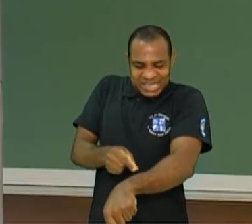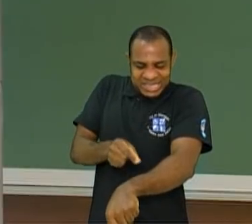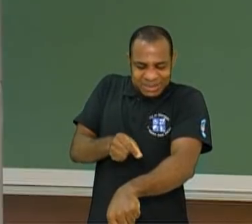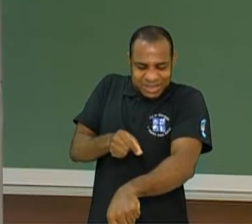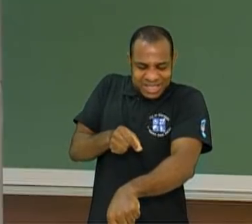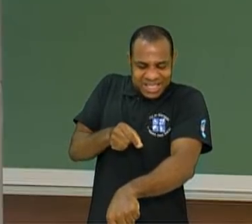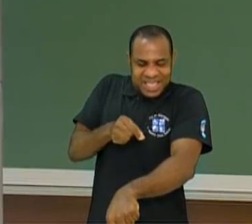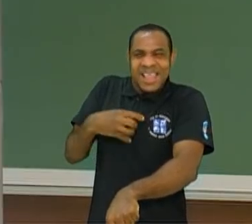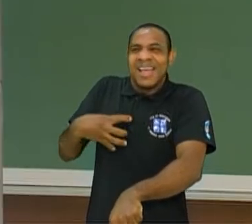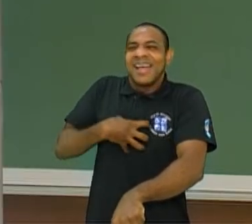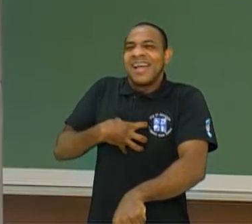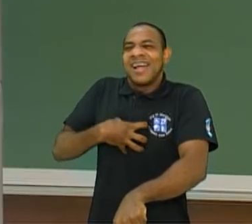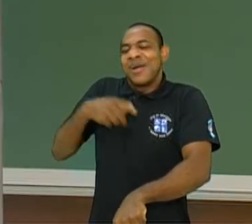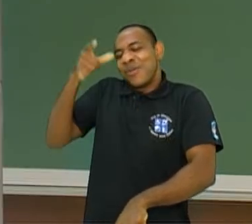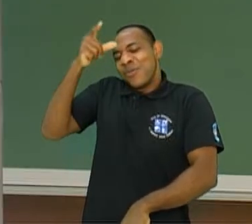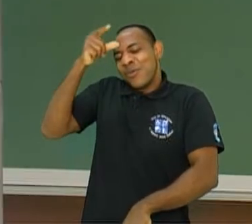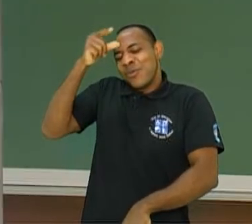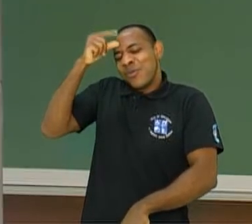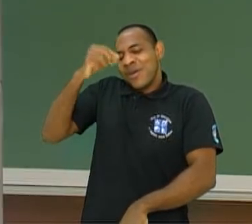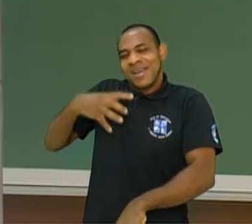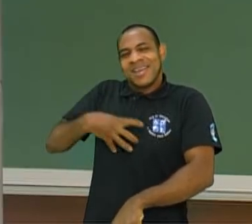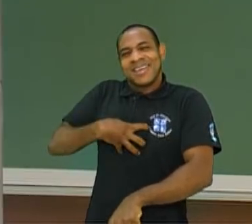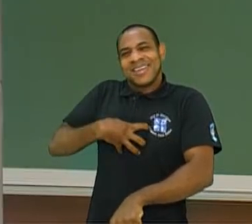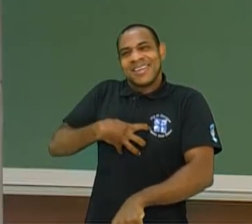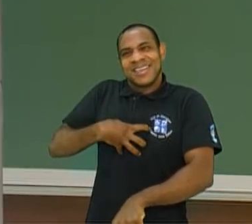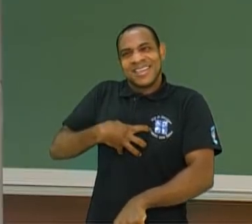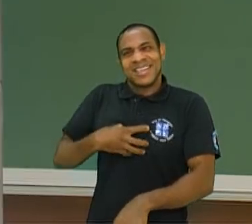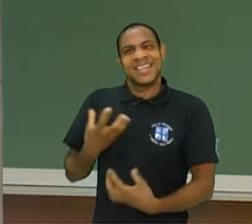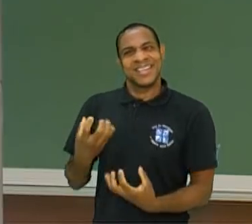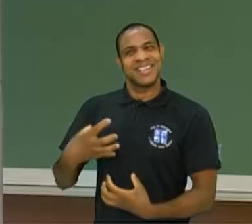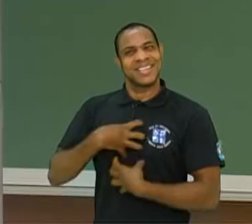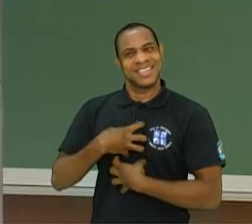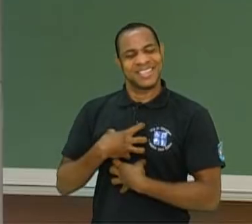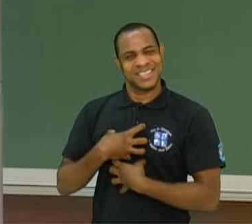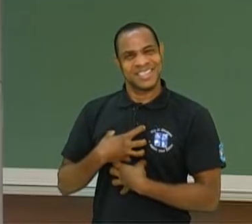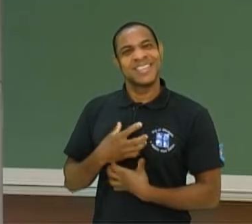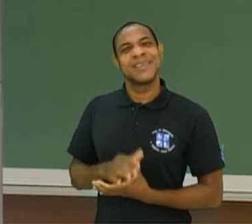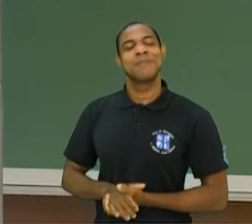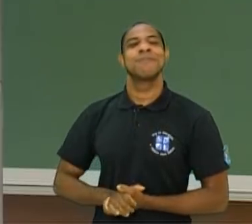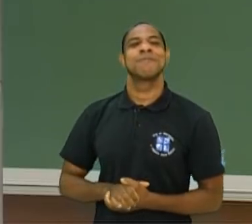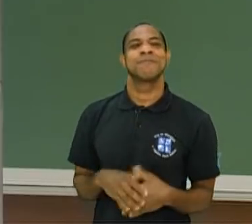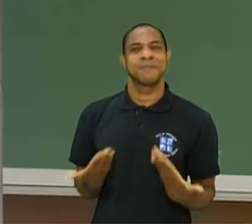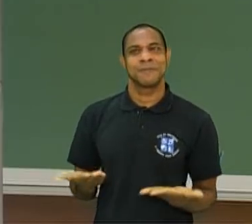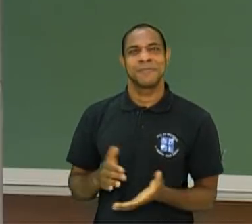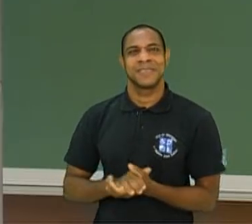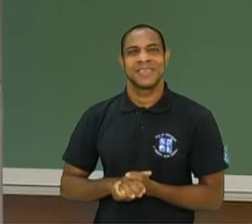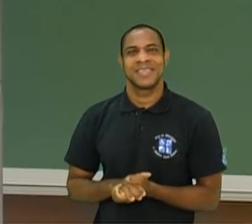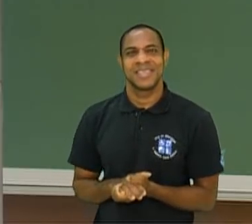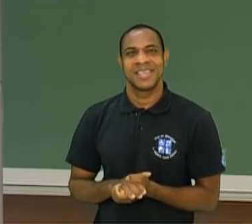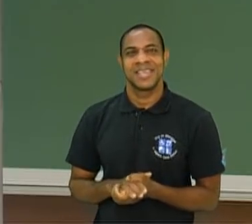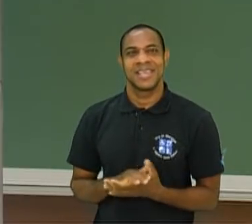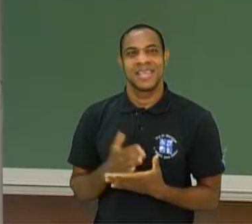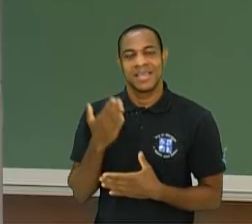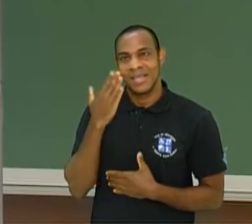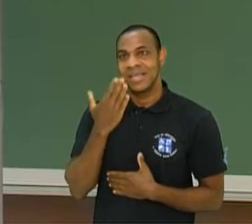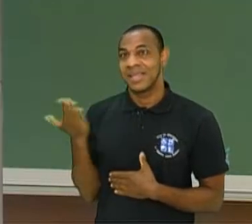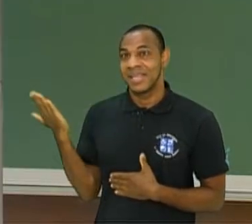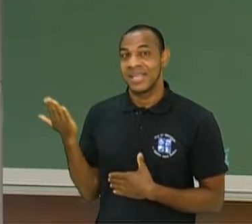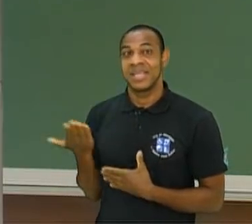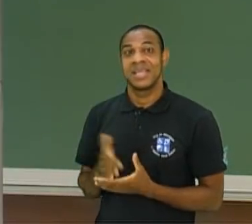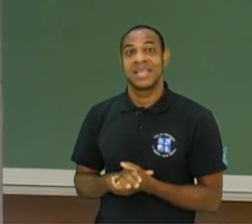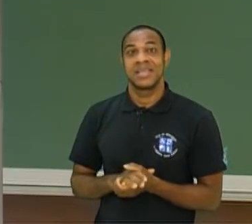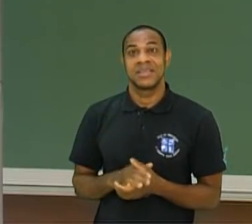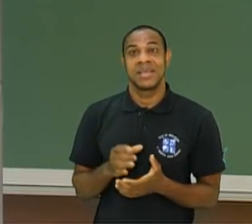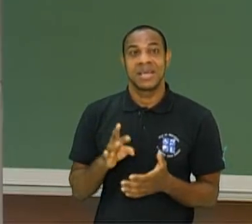essa mesma sensação, como se estivesse tirando uma pele descascada do sol. Debaixo de cada seção